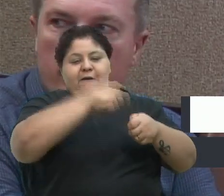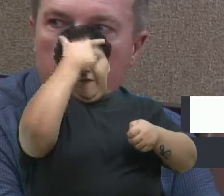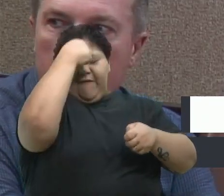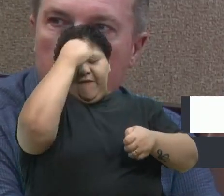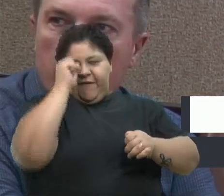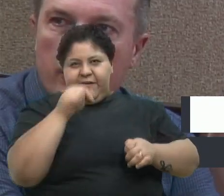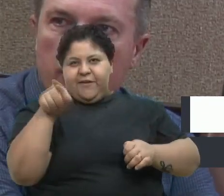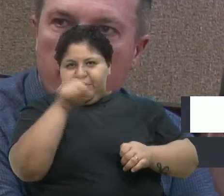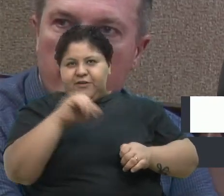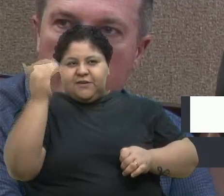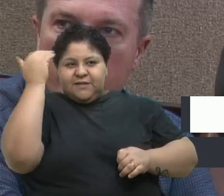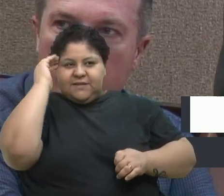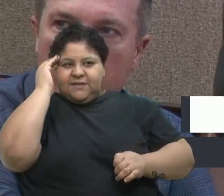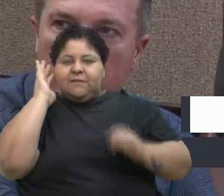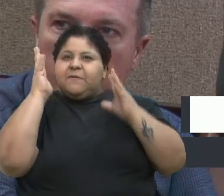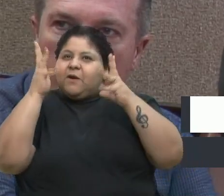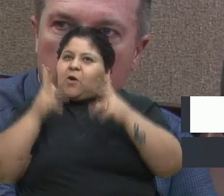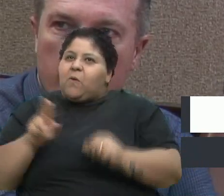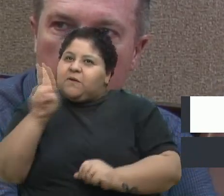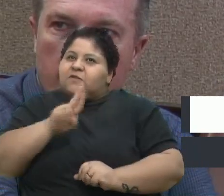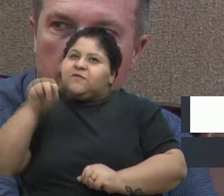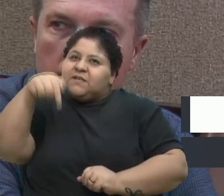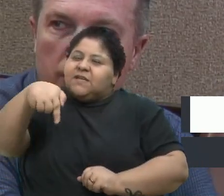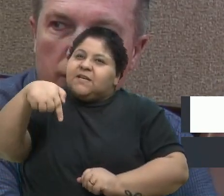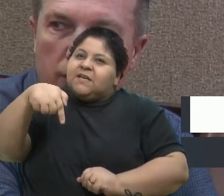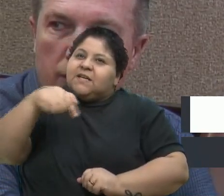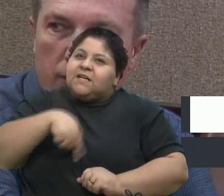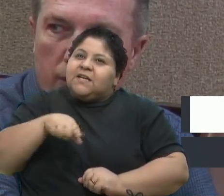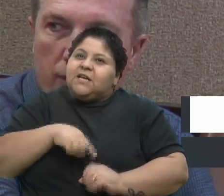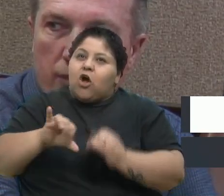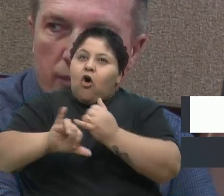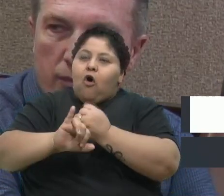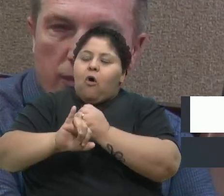quantas universidades tem aqui em Caxias do Sul? Online?